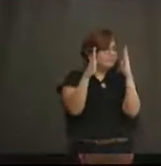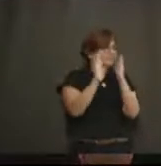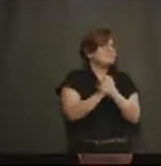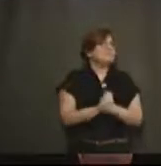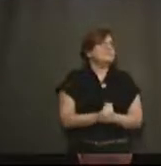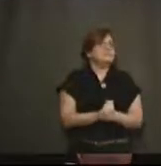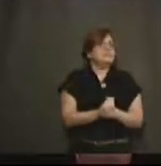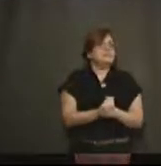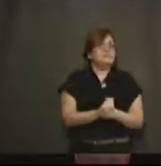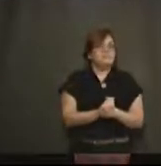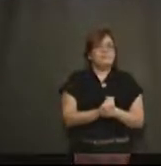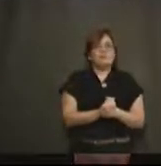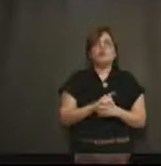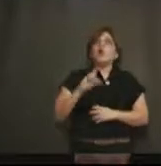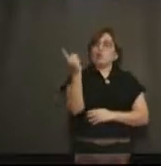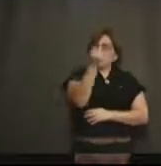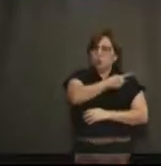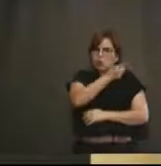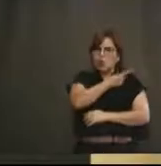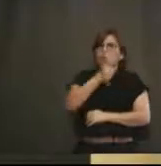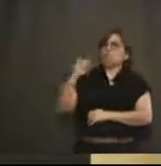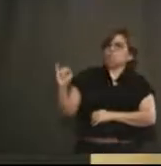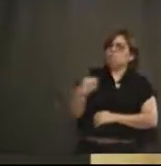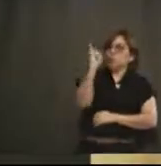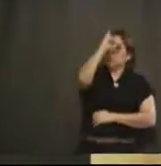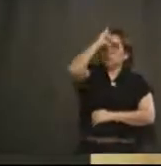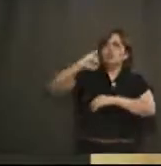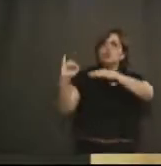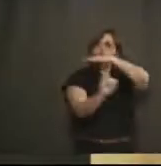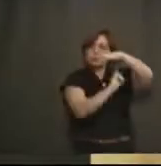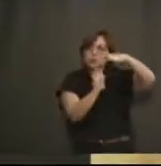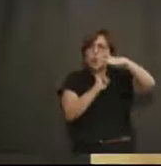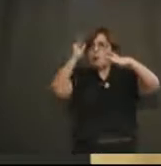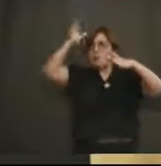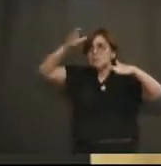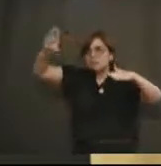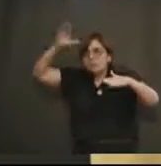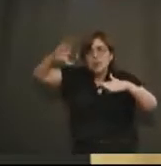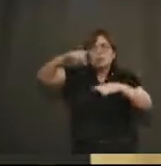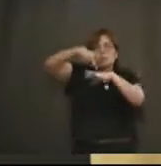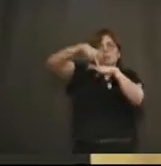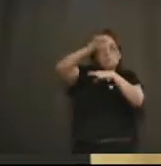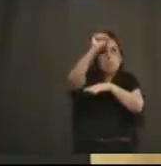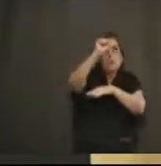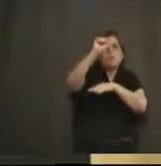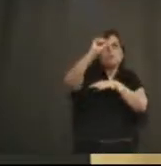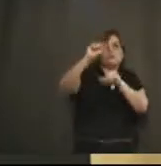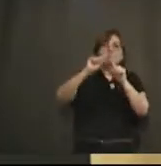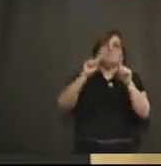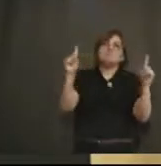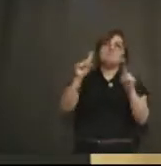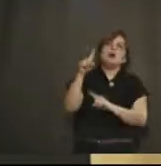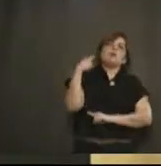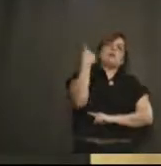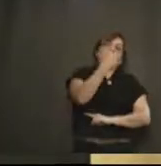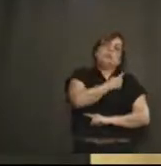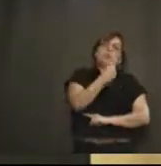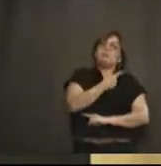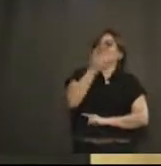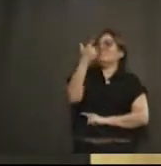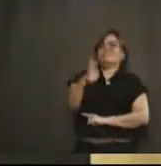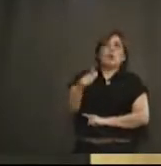Nós somos um grande carro-chefe da ciência e da pós-graduação brasileira, mas nem de longe a gente tem a